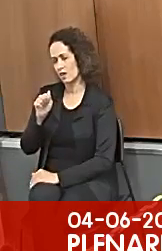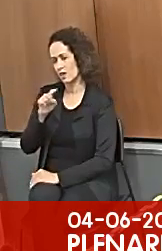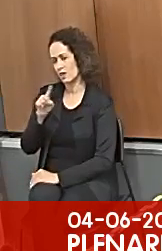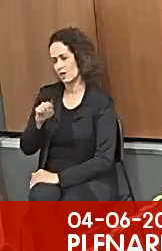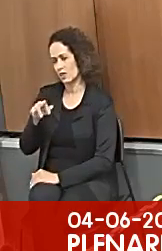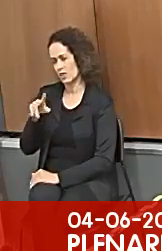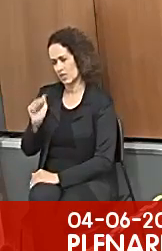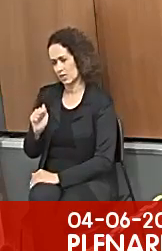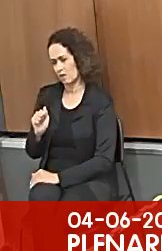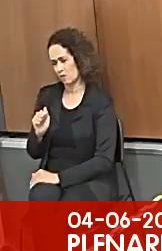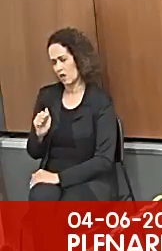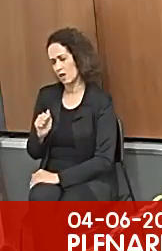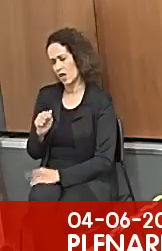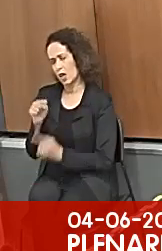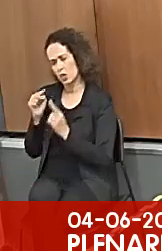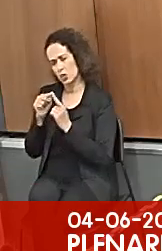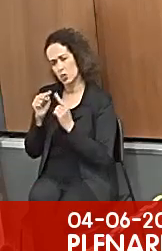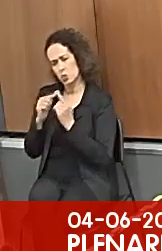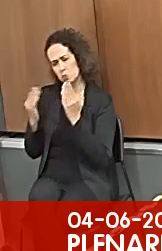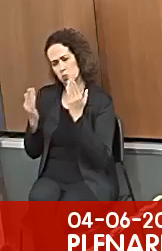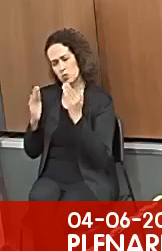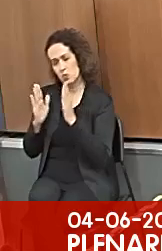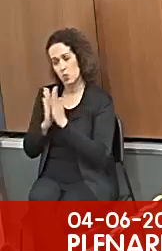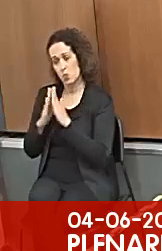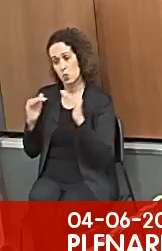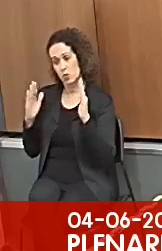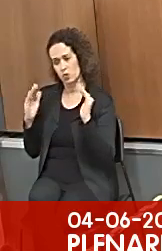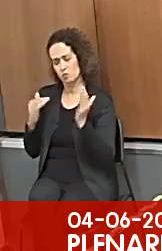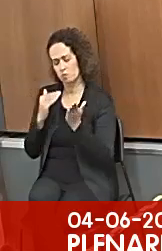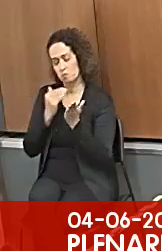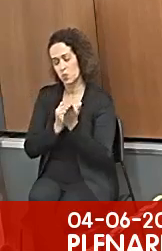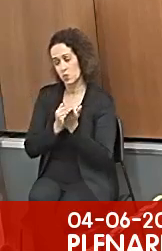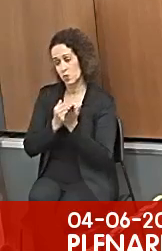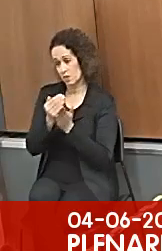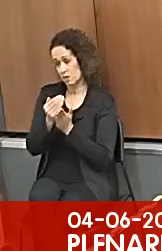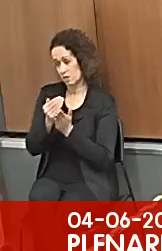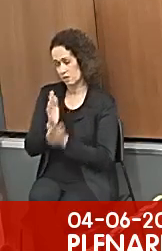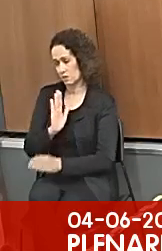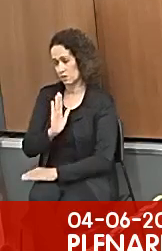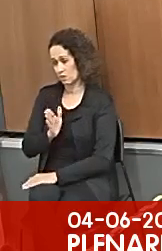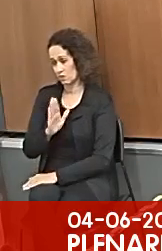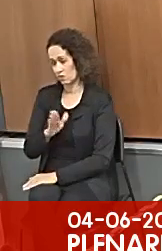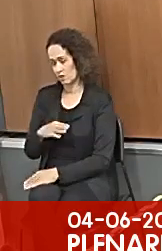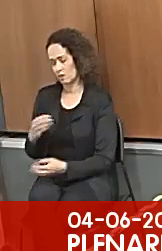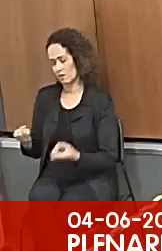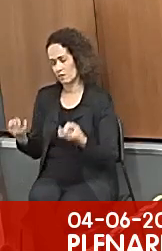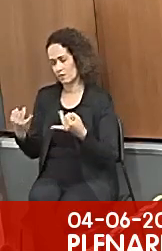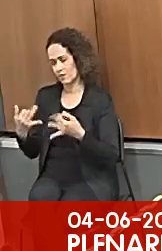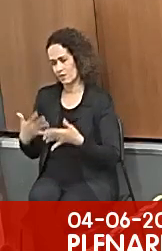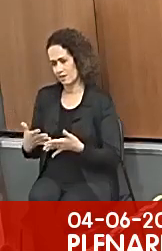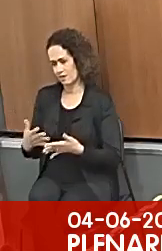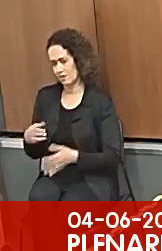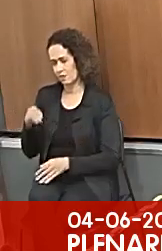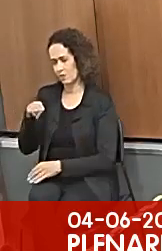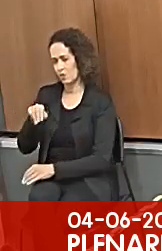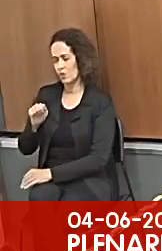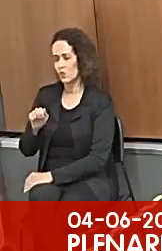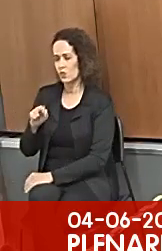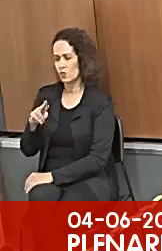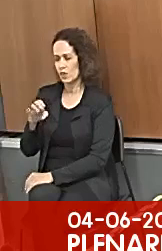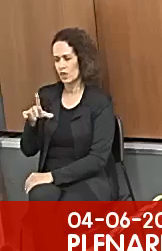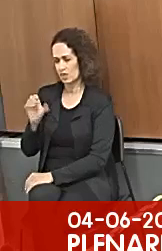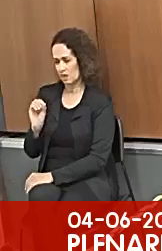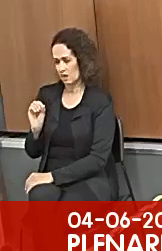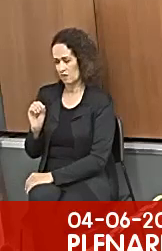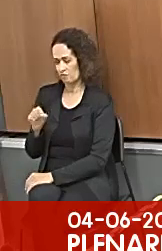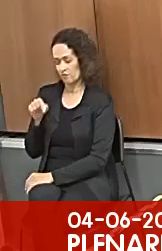super especial. No início, os médicos disseram para o Marcelo e a Tininha minha nora, que a Maria nem